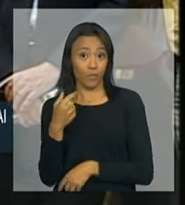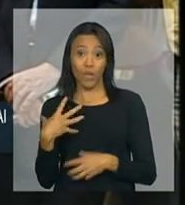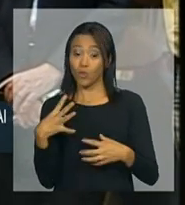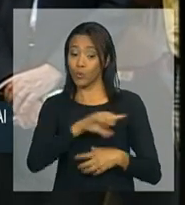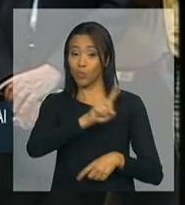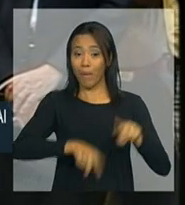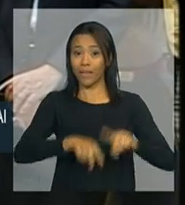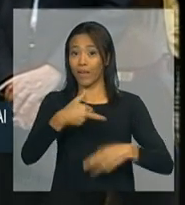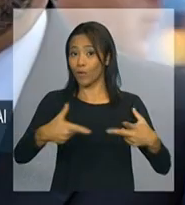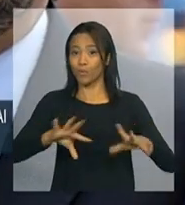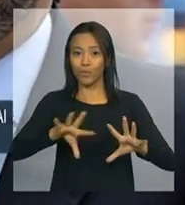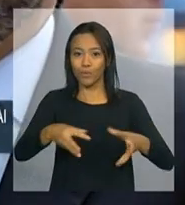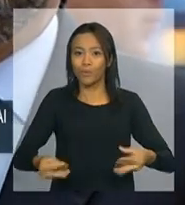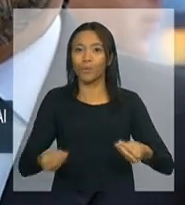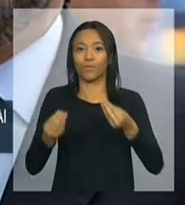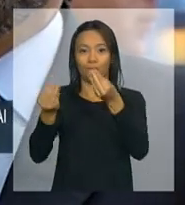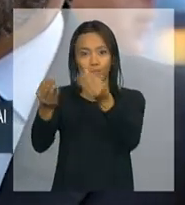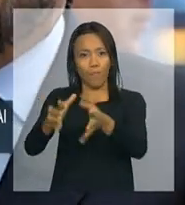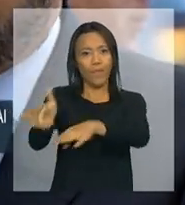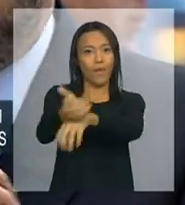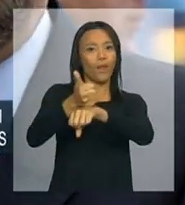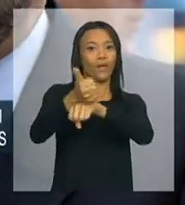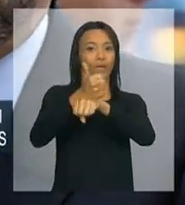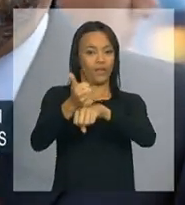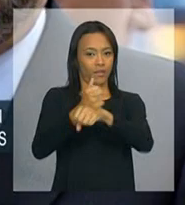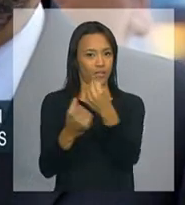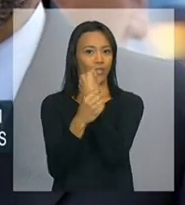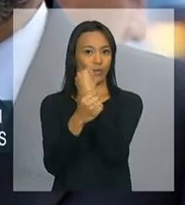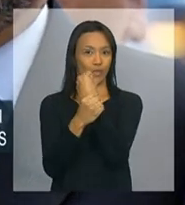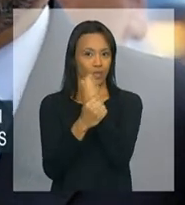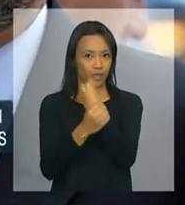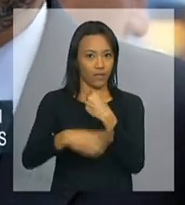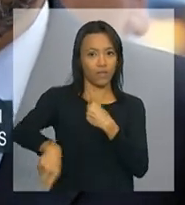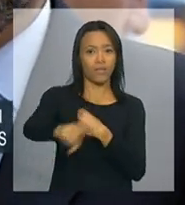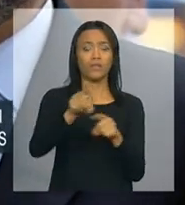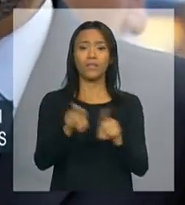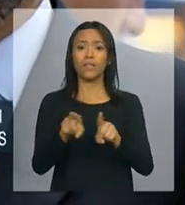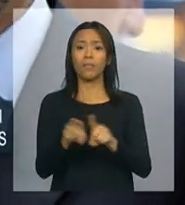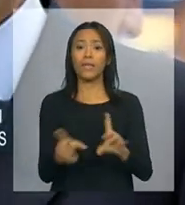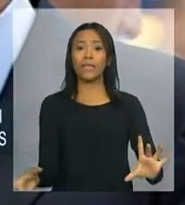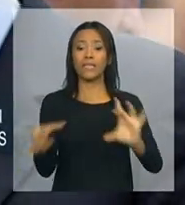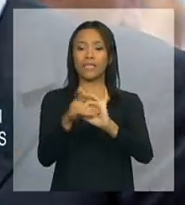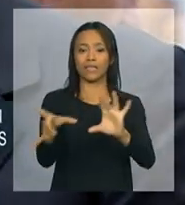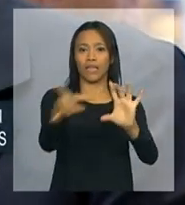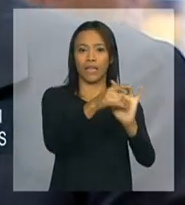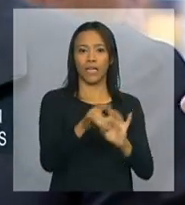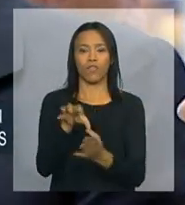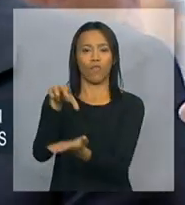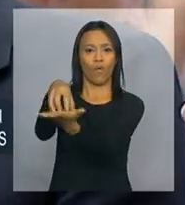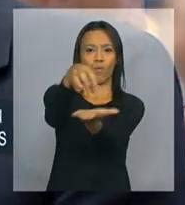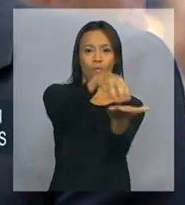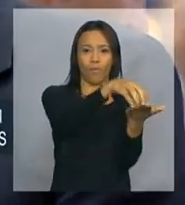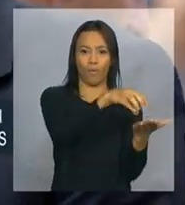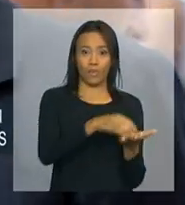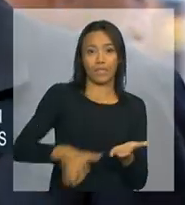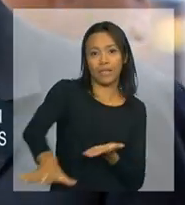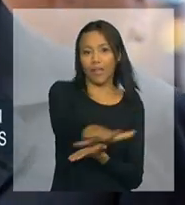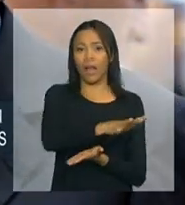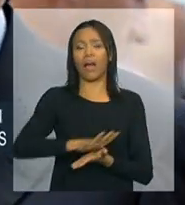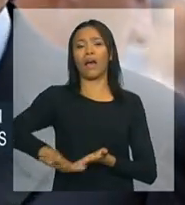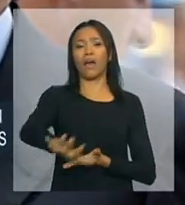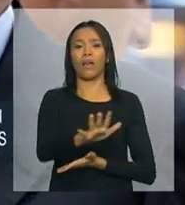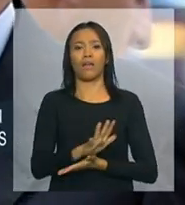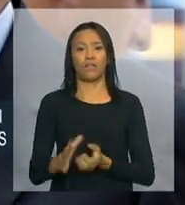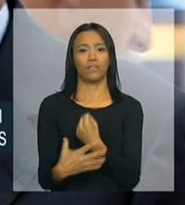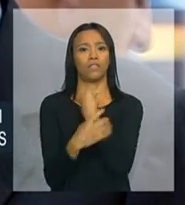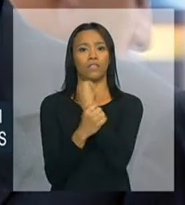equipamentos, melhorando a segurança pública aqui, integrando todos os órgãos da segurança com os órgãos de segurança pública do governo